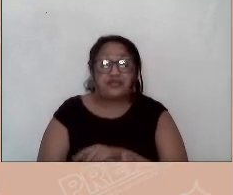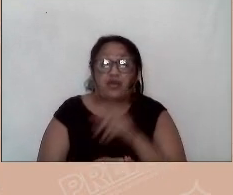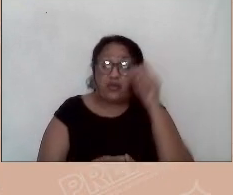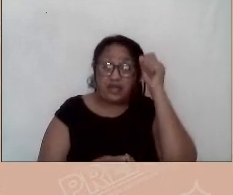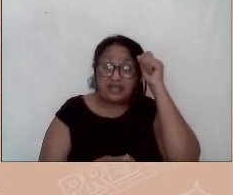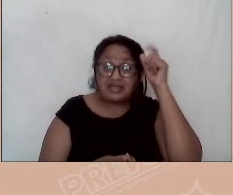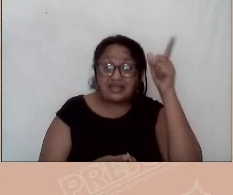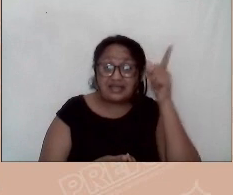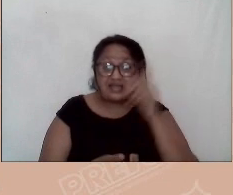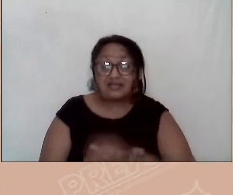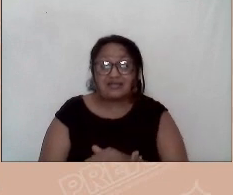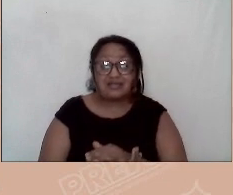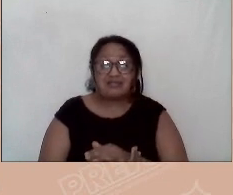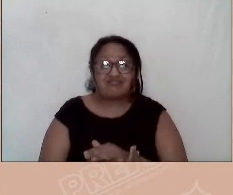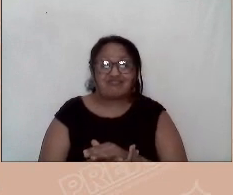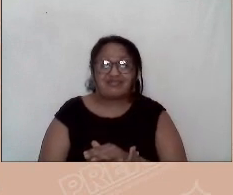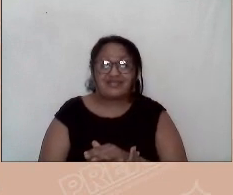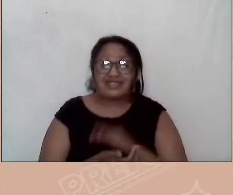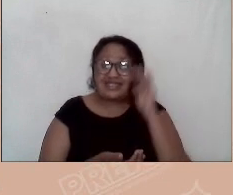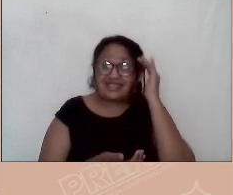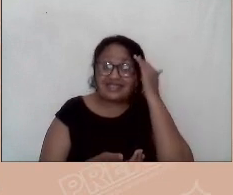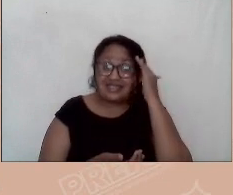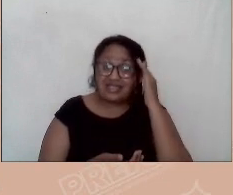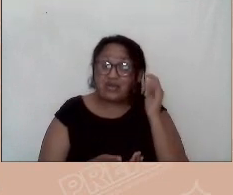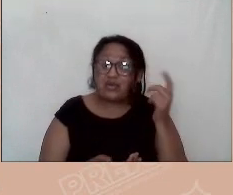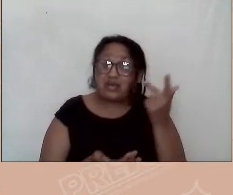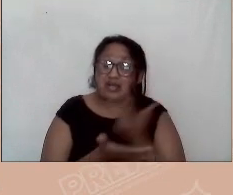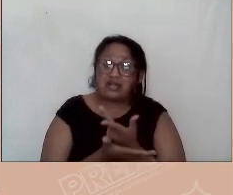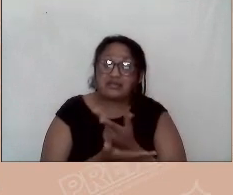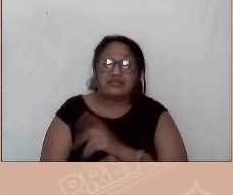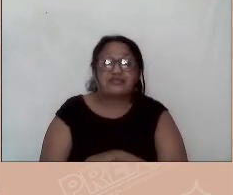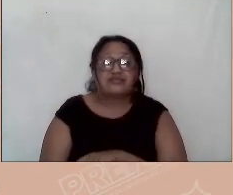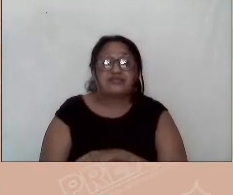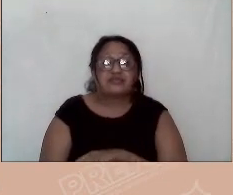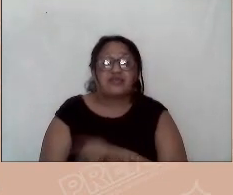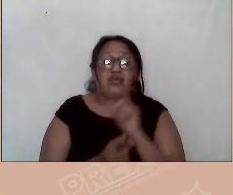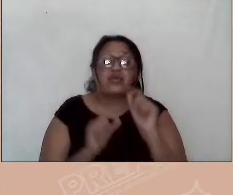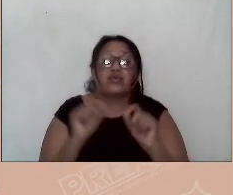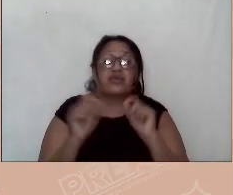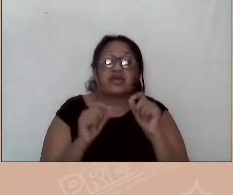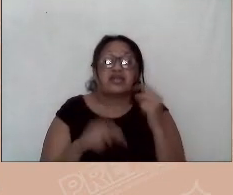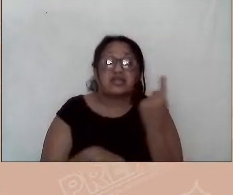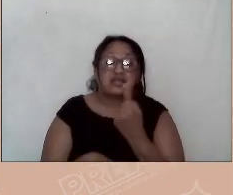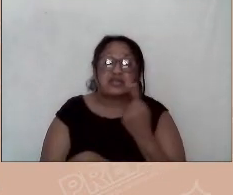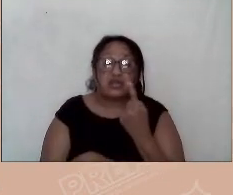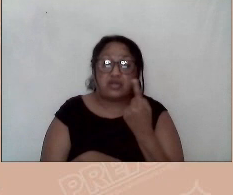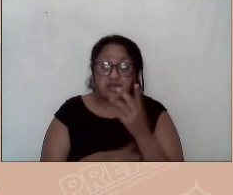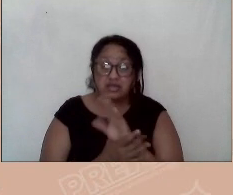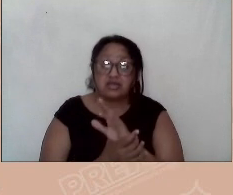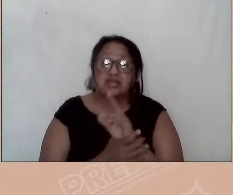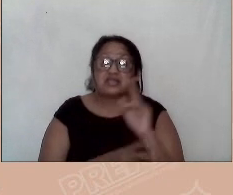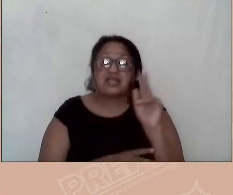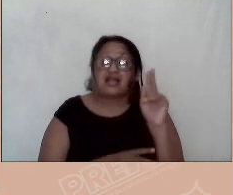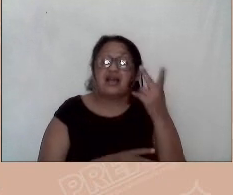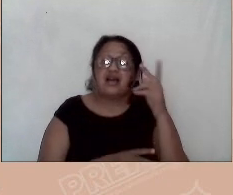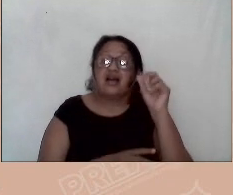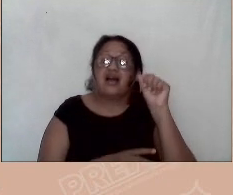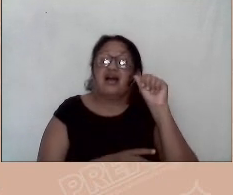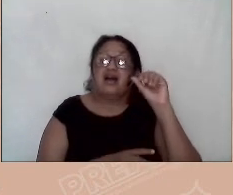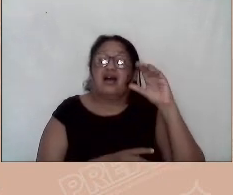mal entendida né uma ideia errônea mesmo do que nós hackers de fato